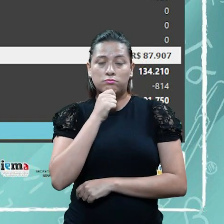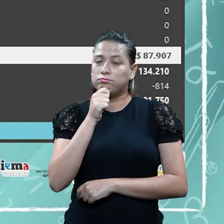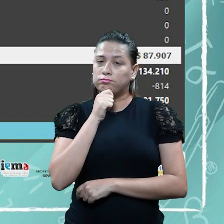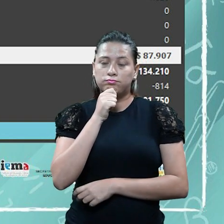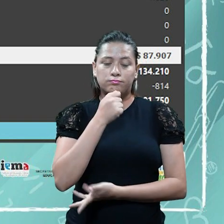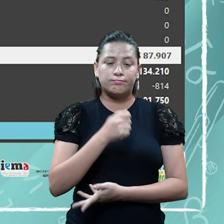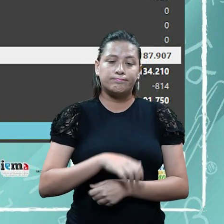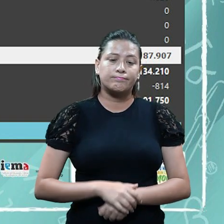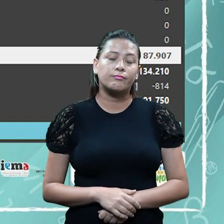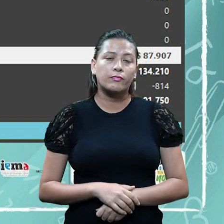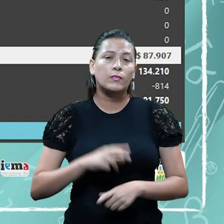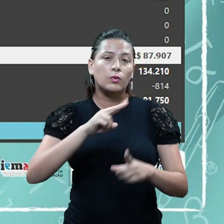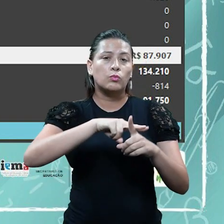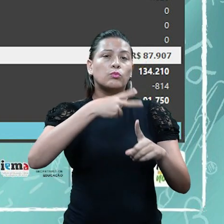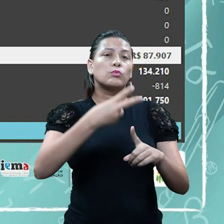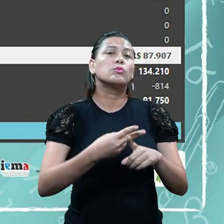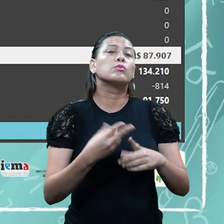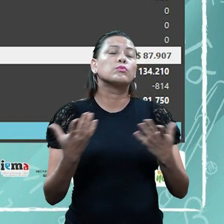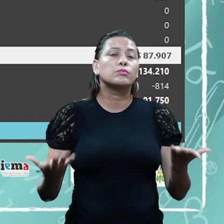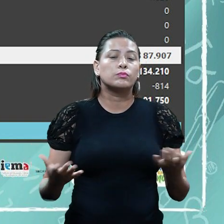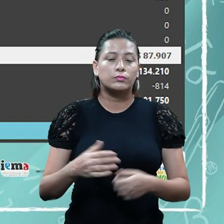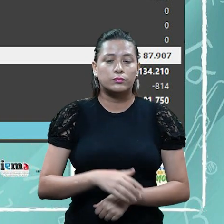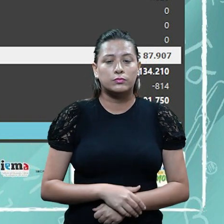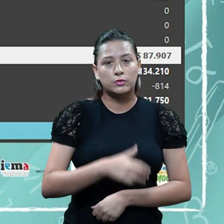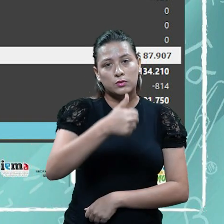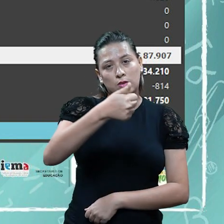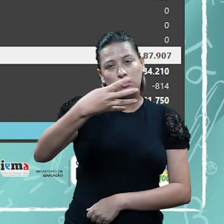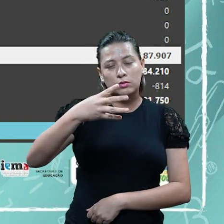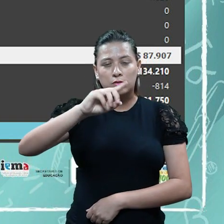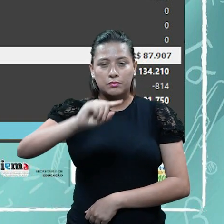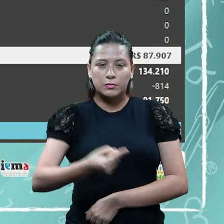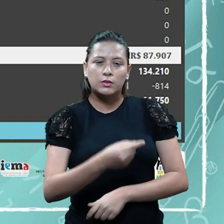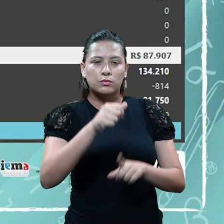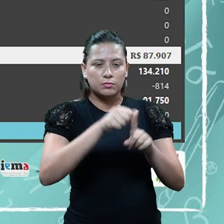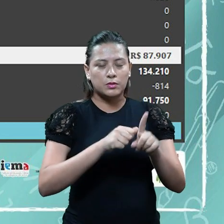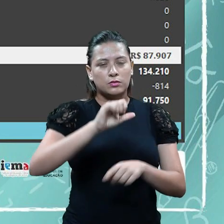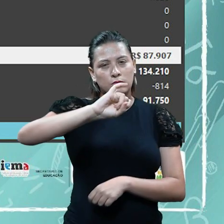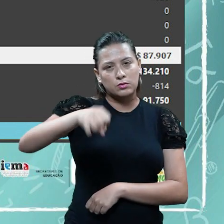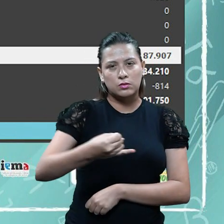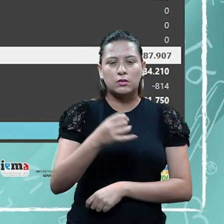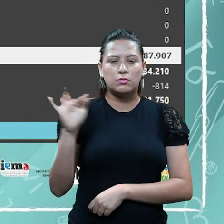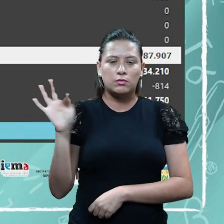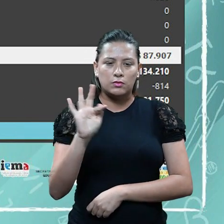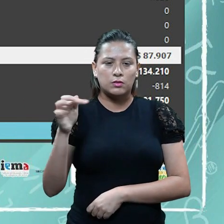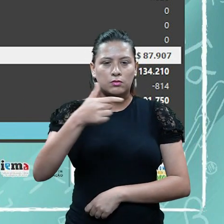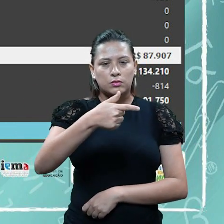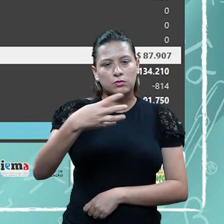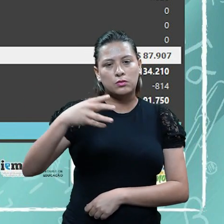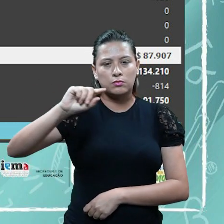de renda, eu já sei quanto é que é meu lucro. 14 mil em janeiro, 24 mil em fevereiro,